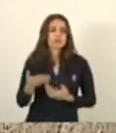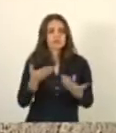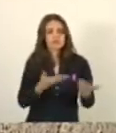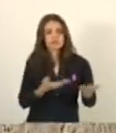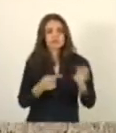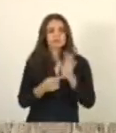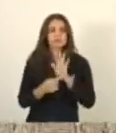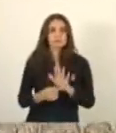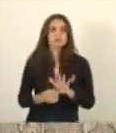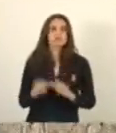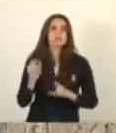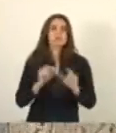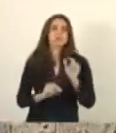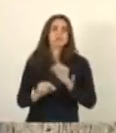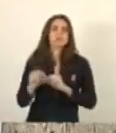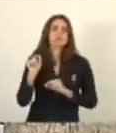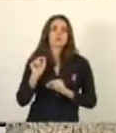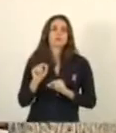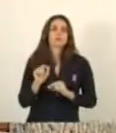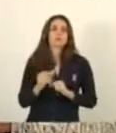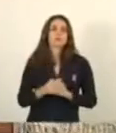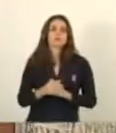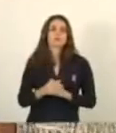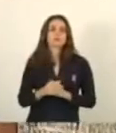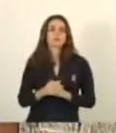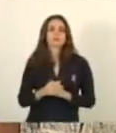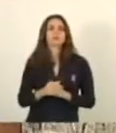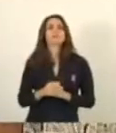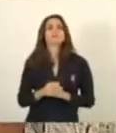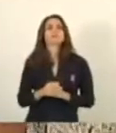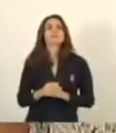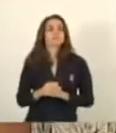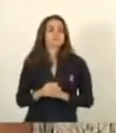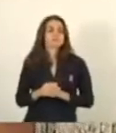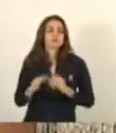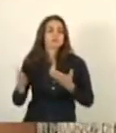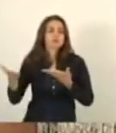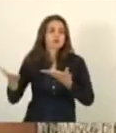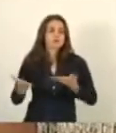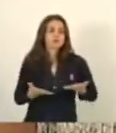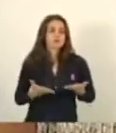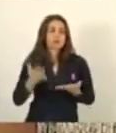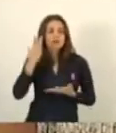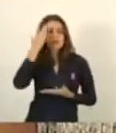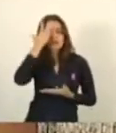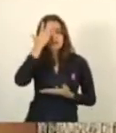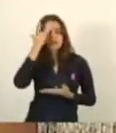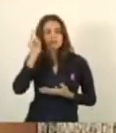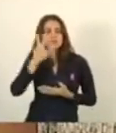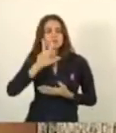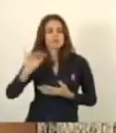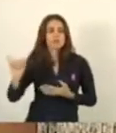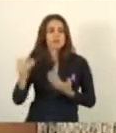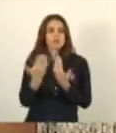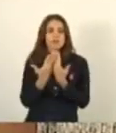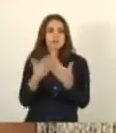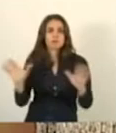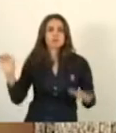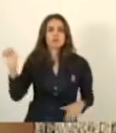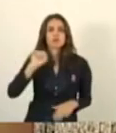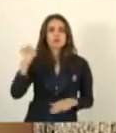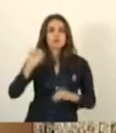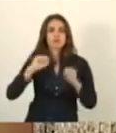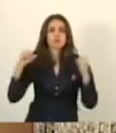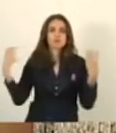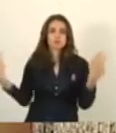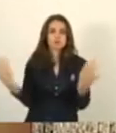aqui. Eu quero que convidar todos. Amanhã nós estaremos abrindo o 8º